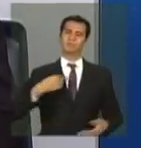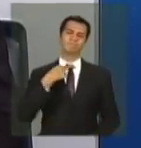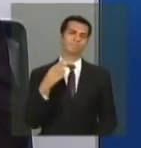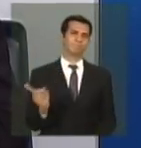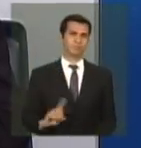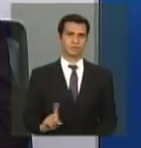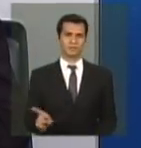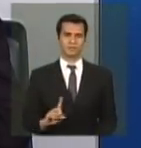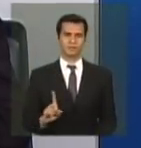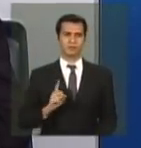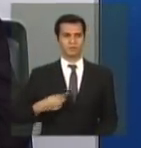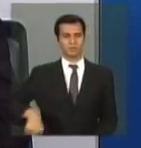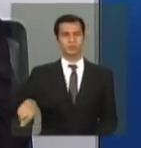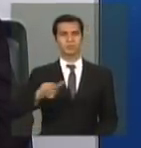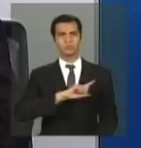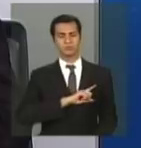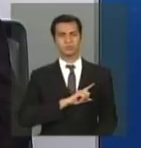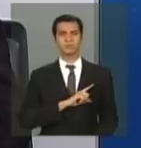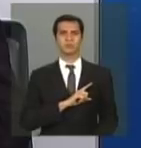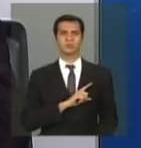nós temos que